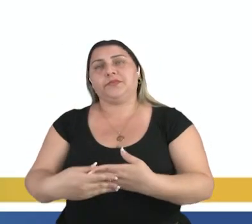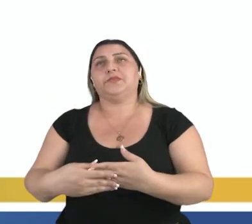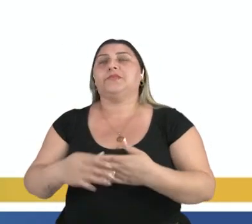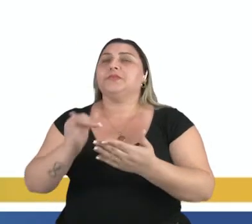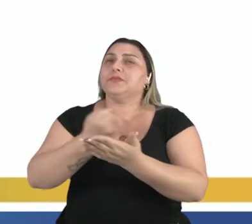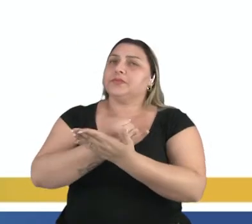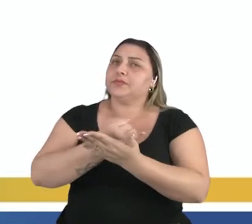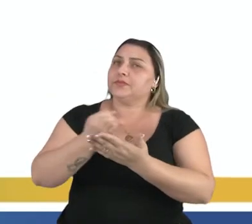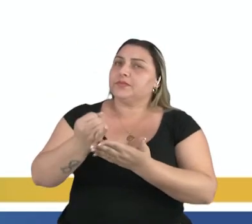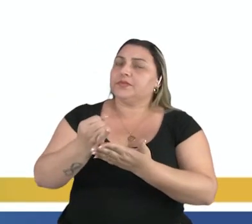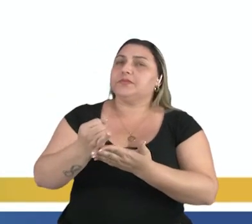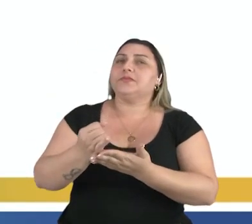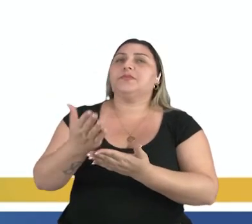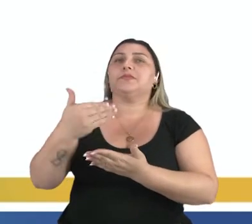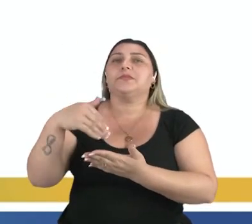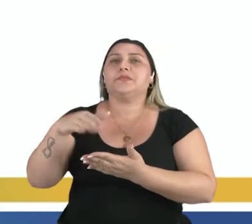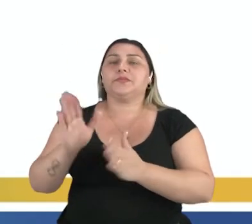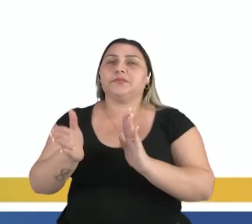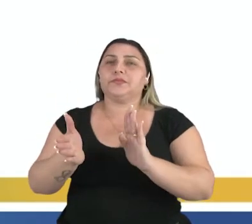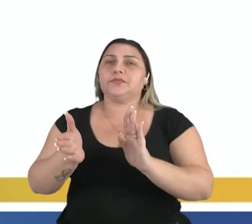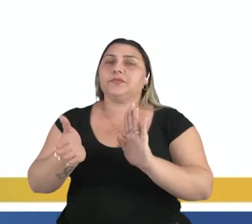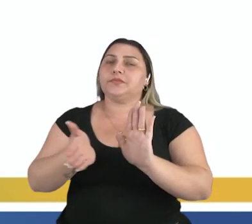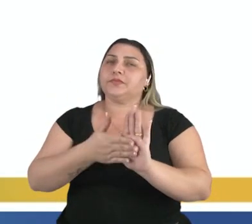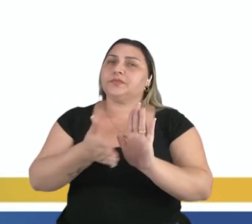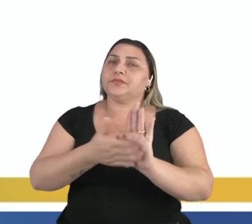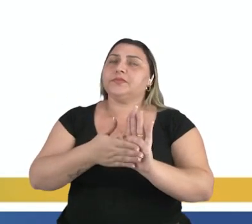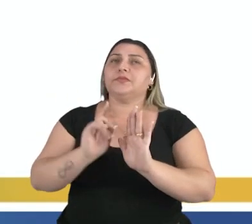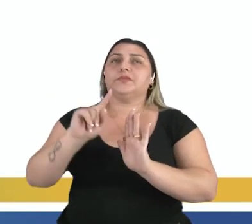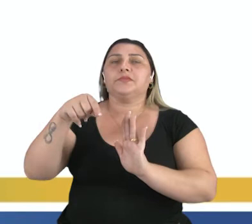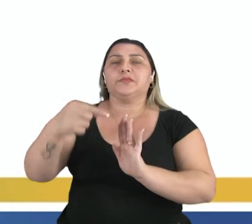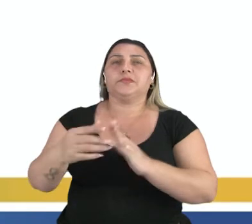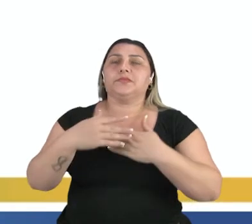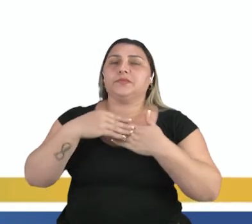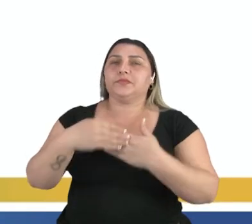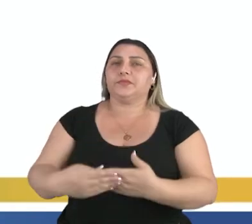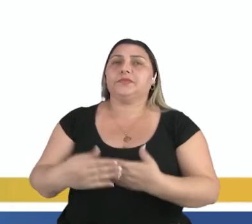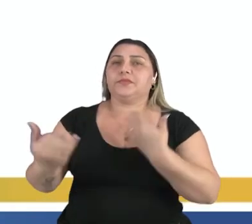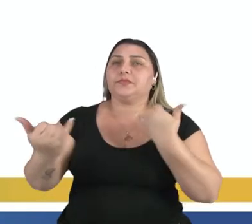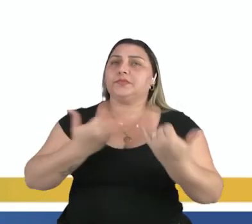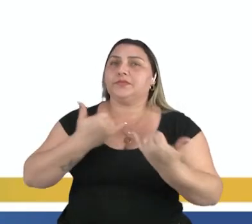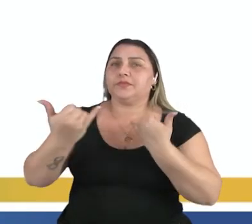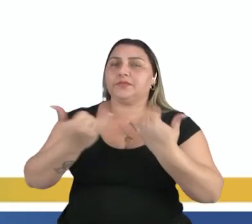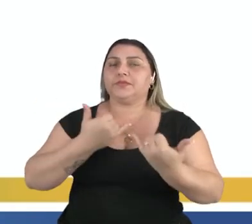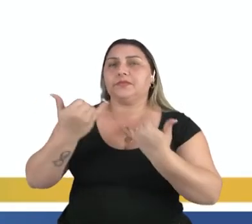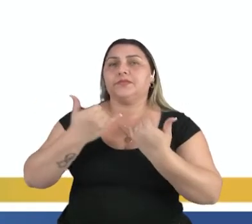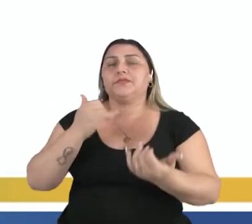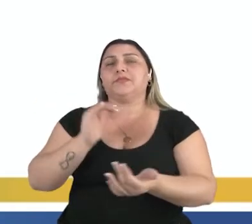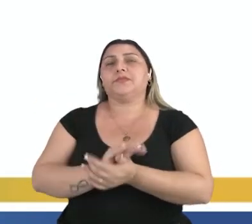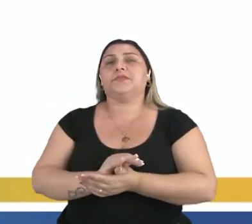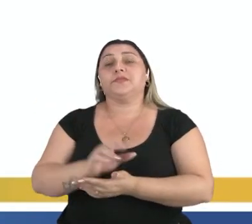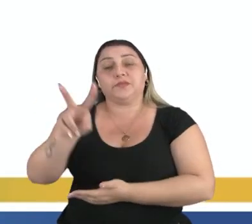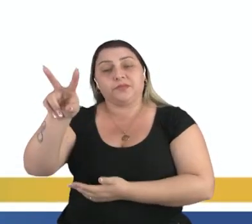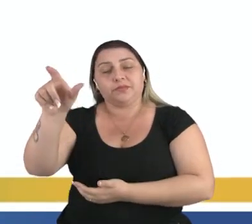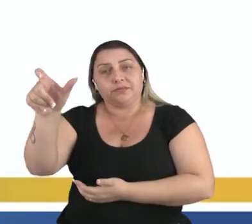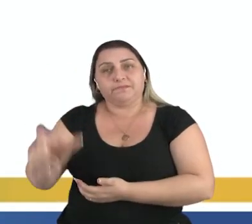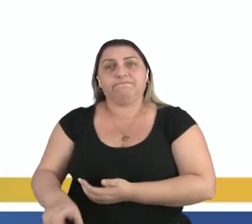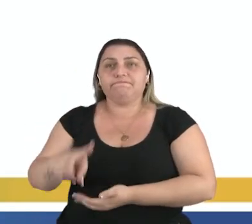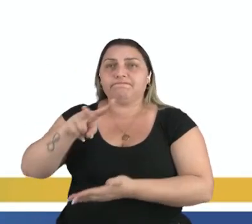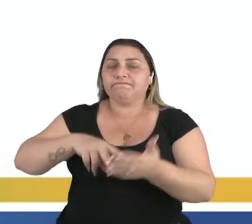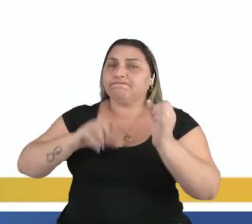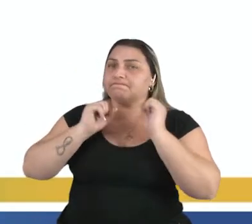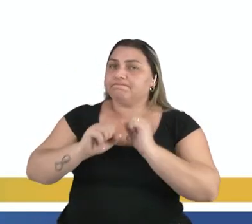uma introdução mais fundamentada. Aí depois ele vai trazer as informações, né, para que o leitor ele